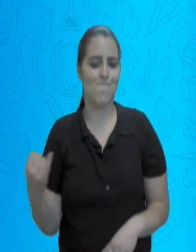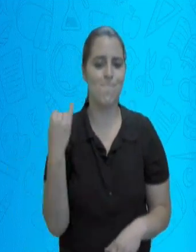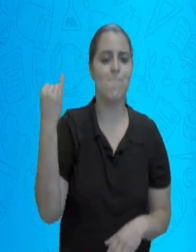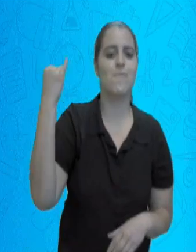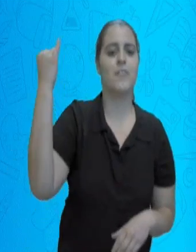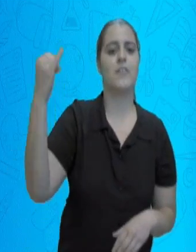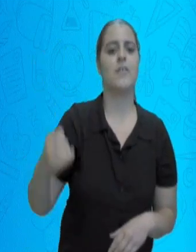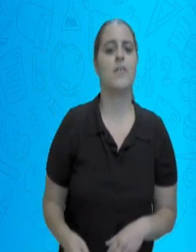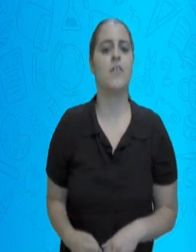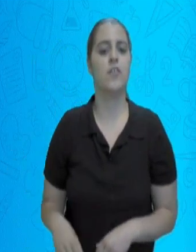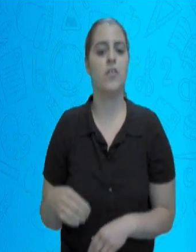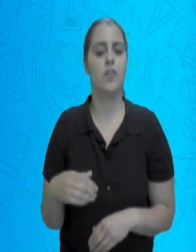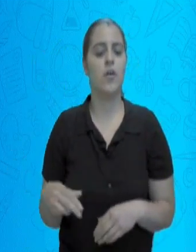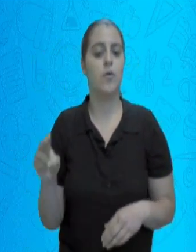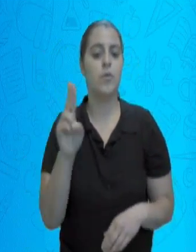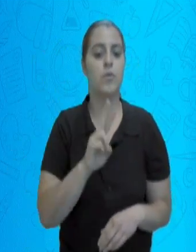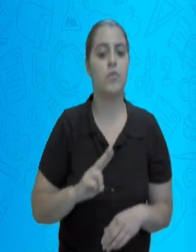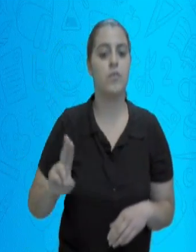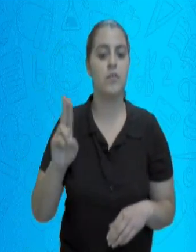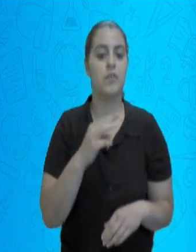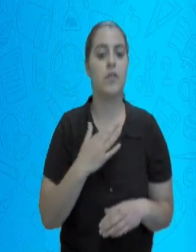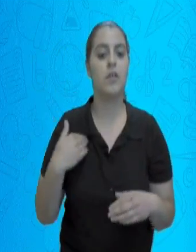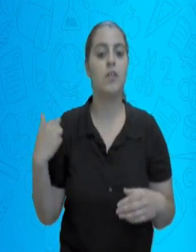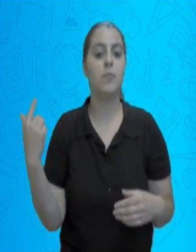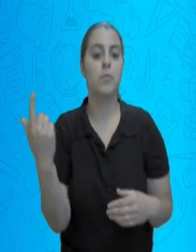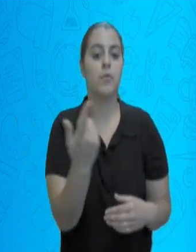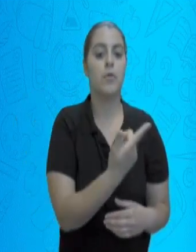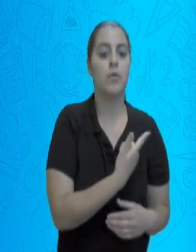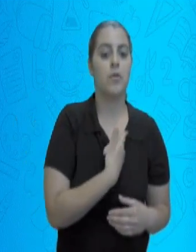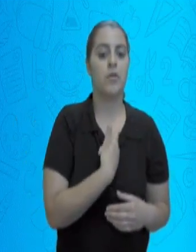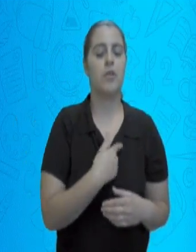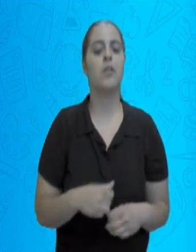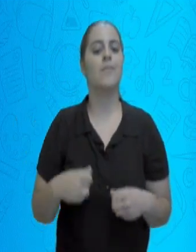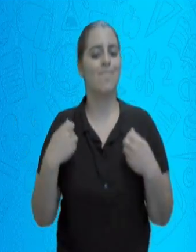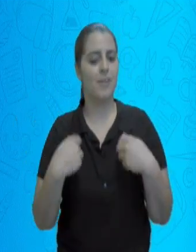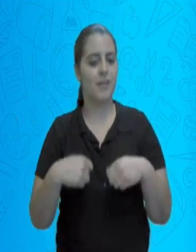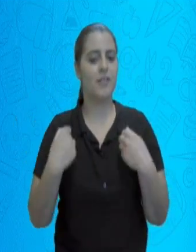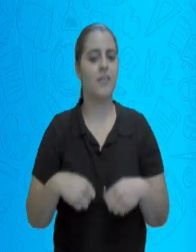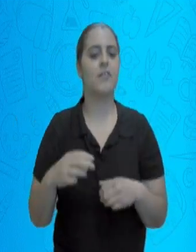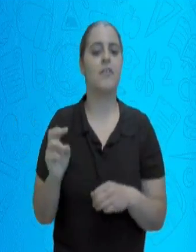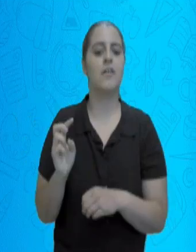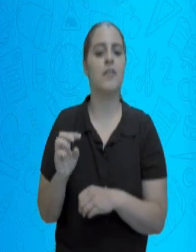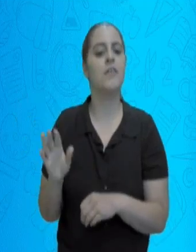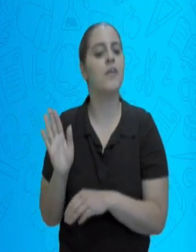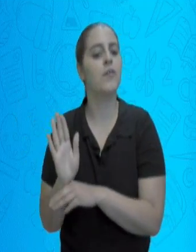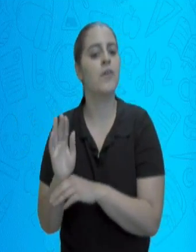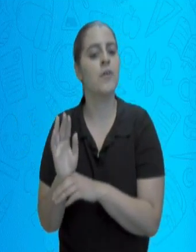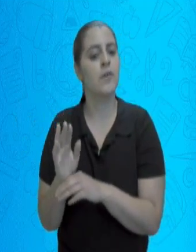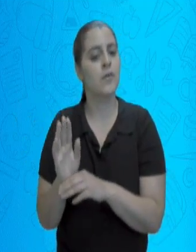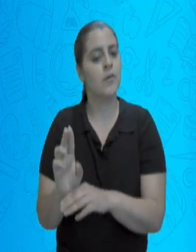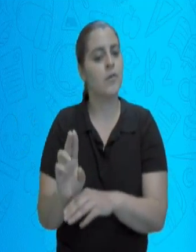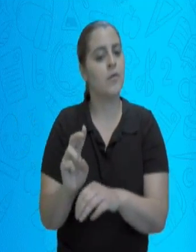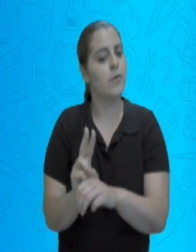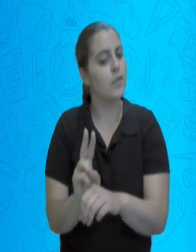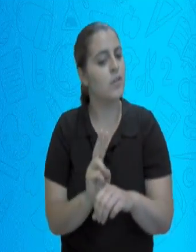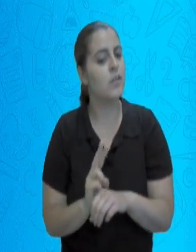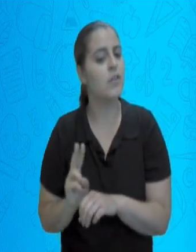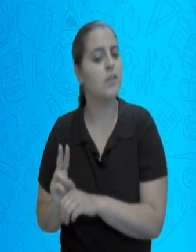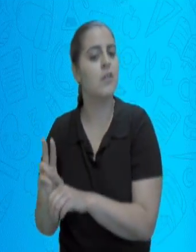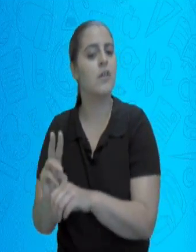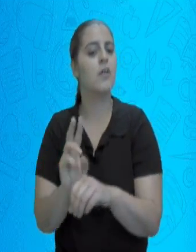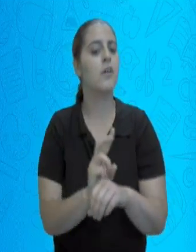espaços públicos, eles são usados por todos nós. E ele precisa ser cuidado também por nós, não só